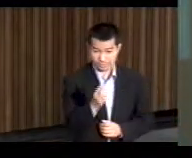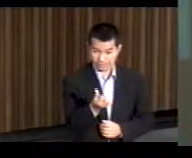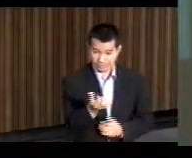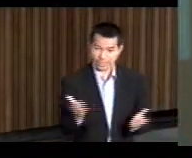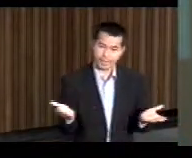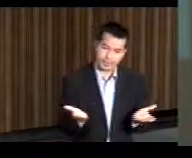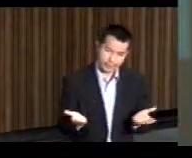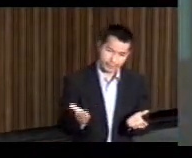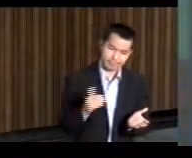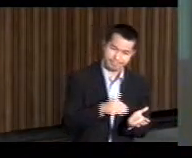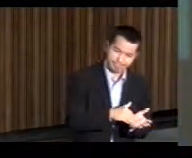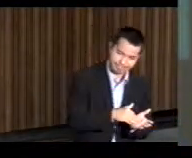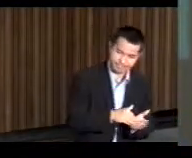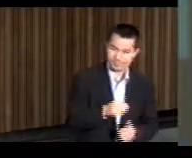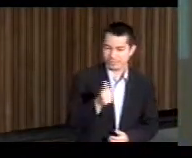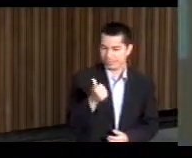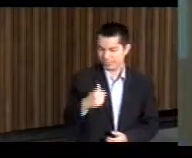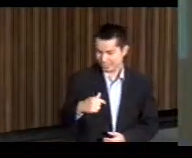17.